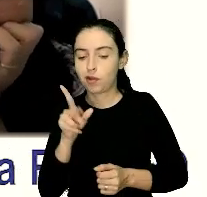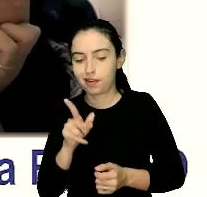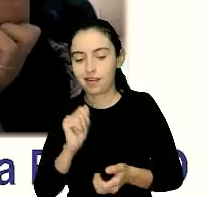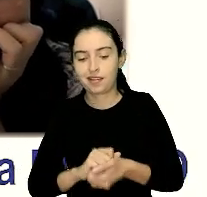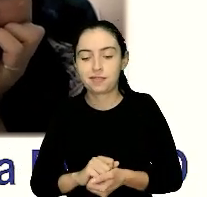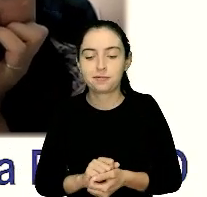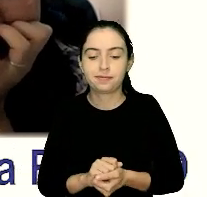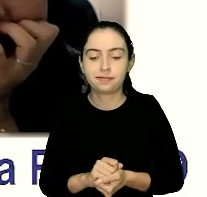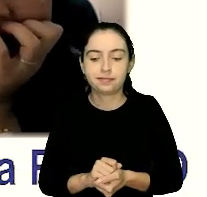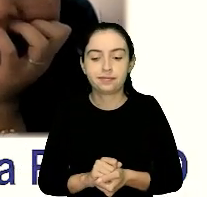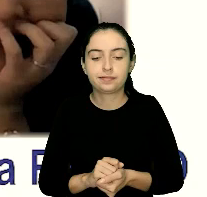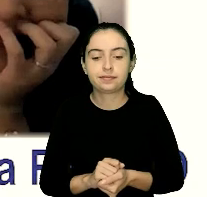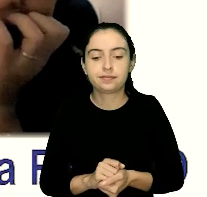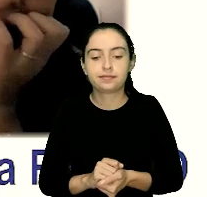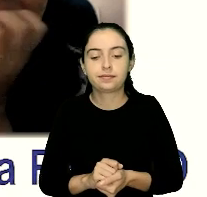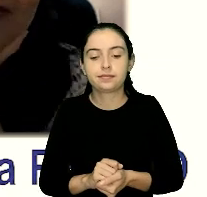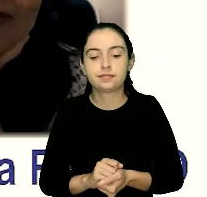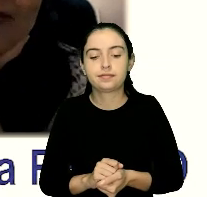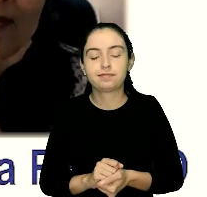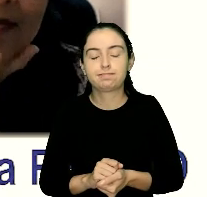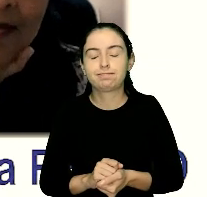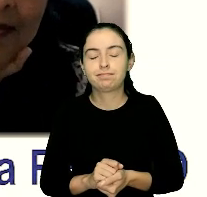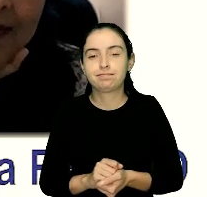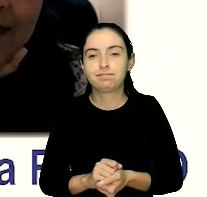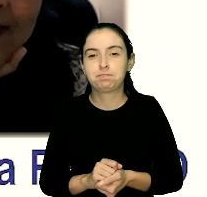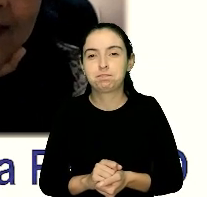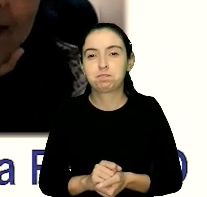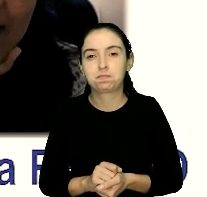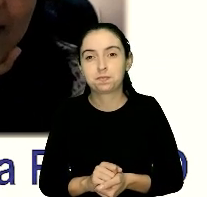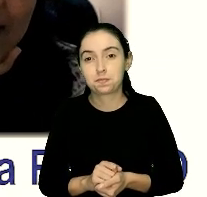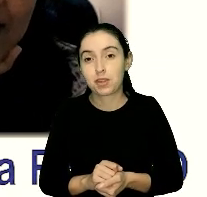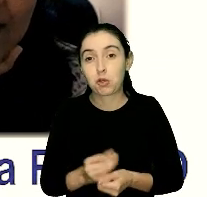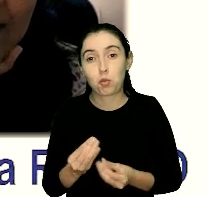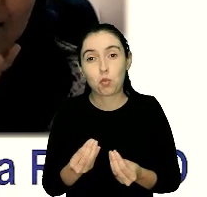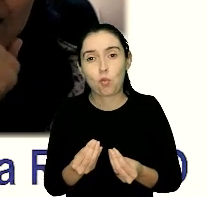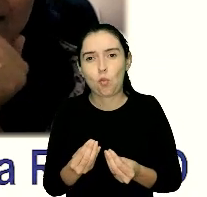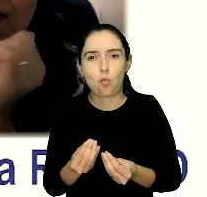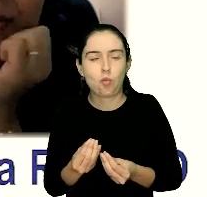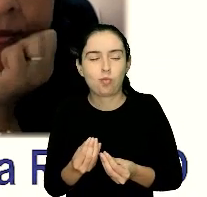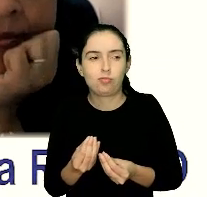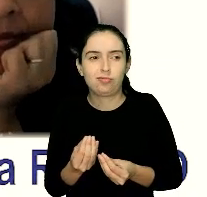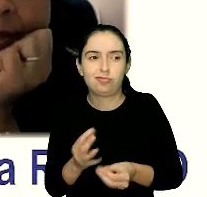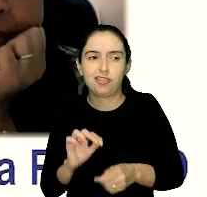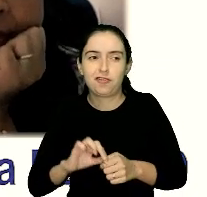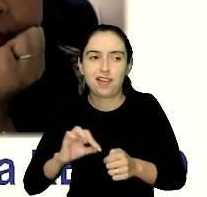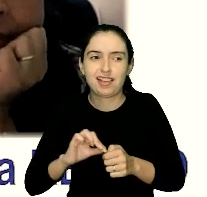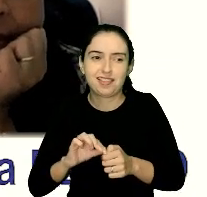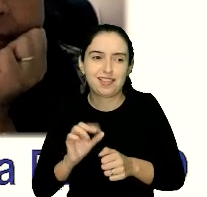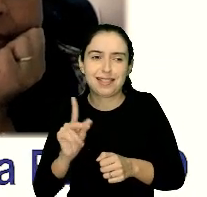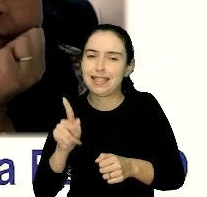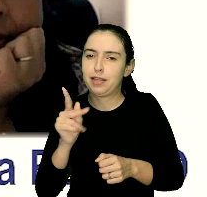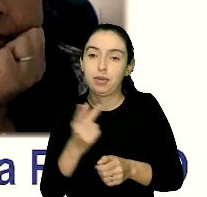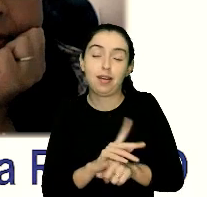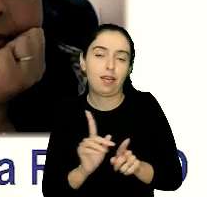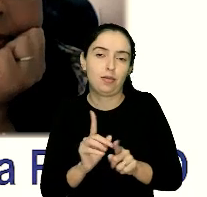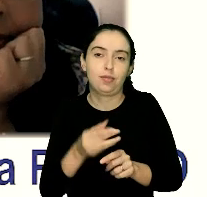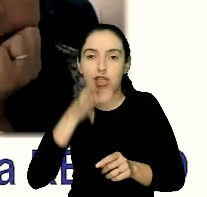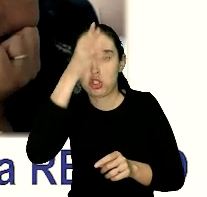Não é não é um hábito, né? Muito obrigada, Iris, por lembrar. Bom, eu